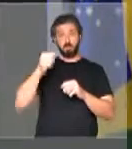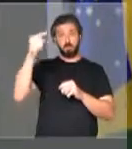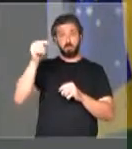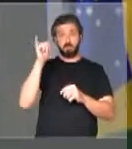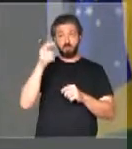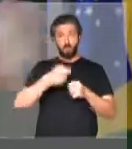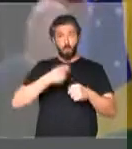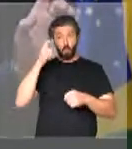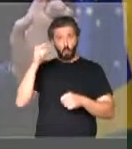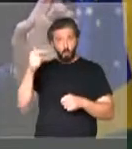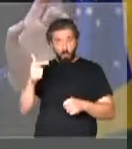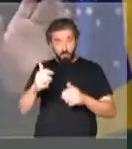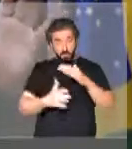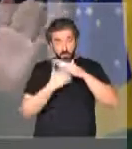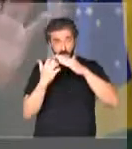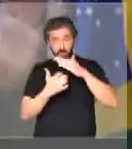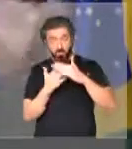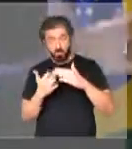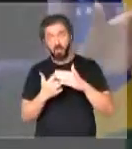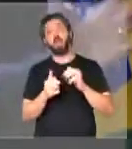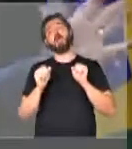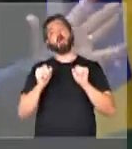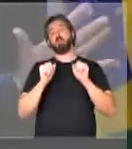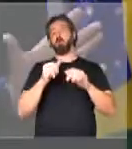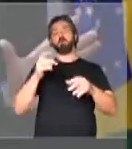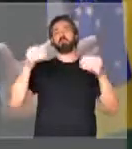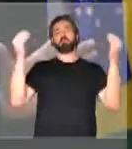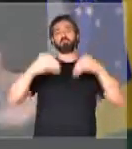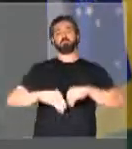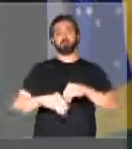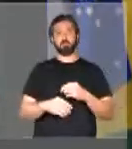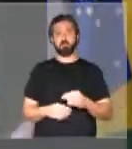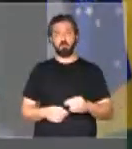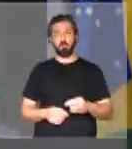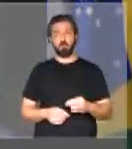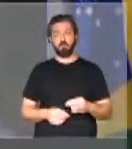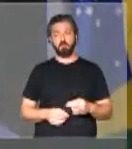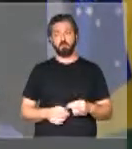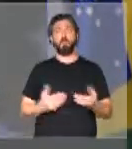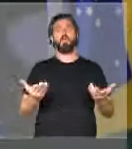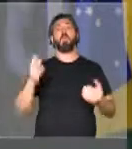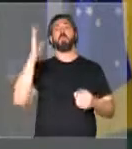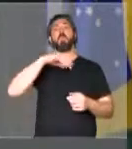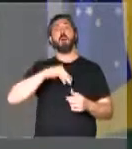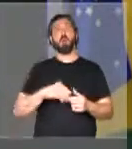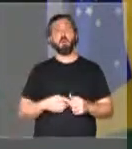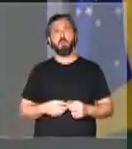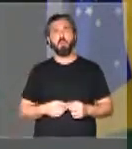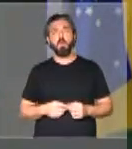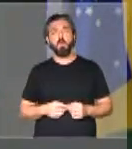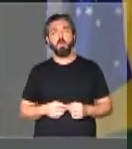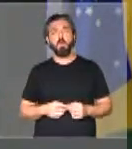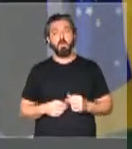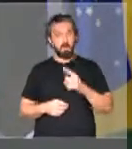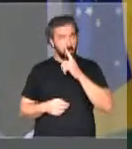se não houver lucro para as empresas, elas podem deixar de operar. Que mal há nisso?